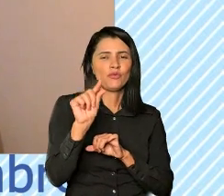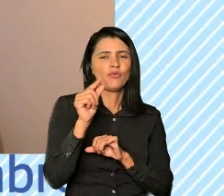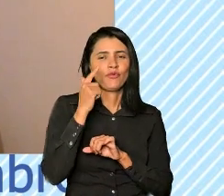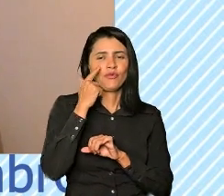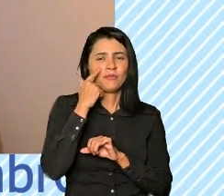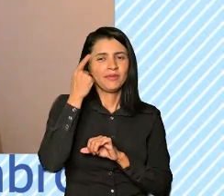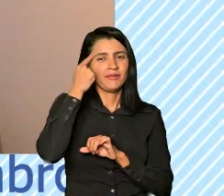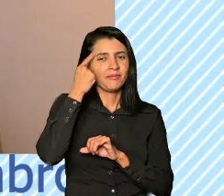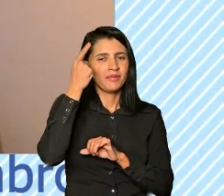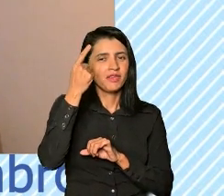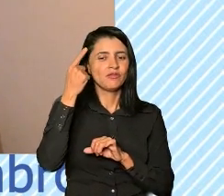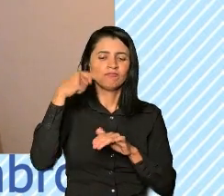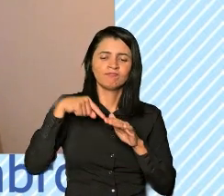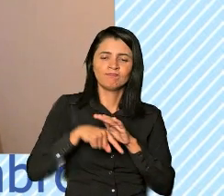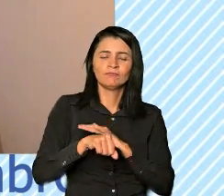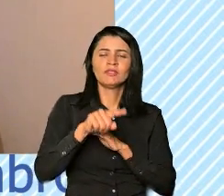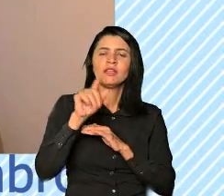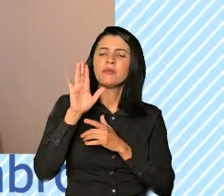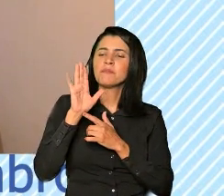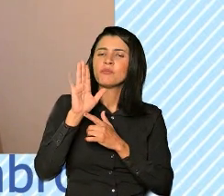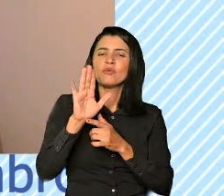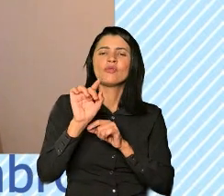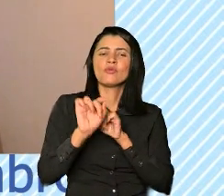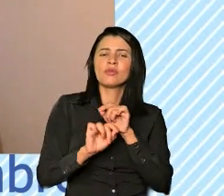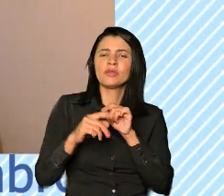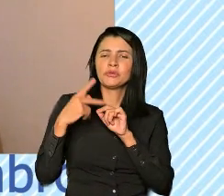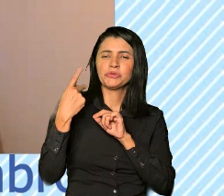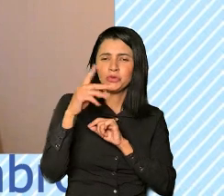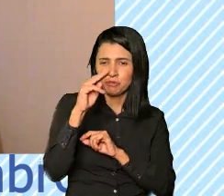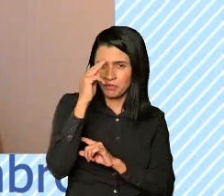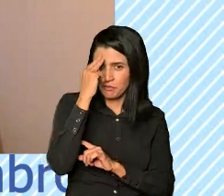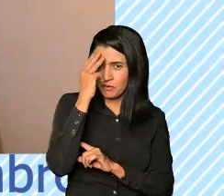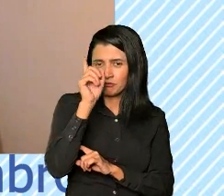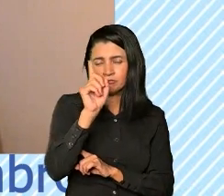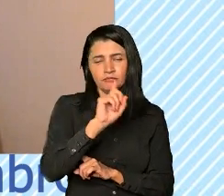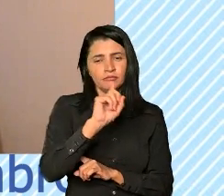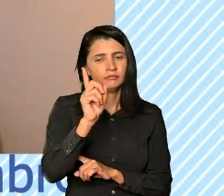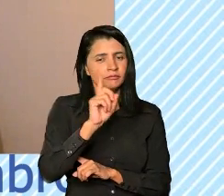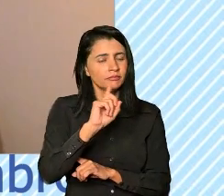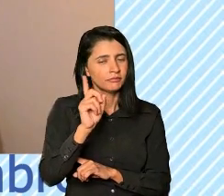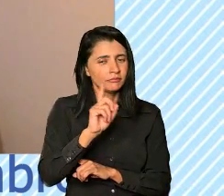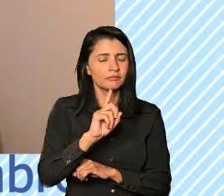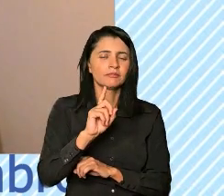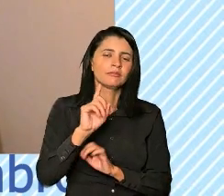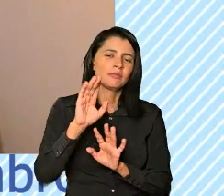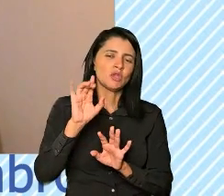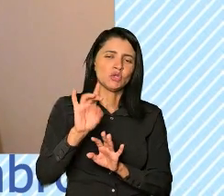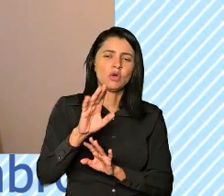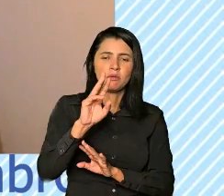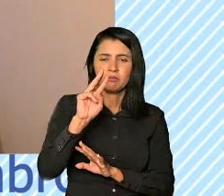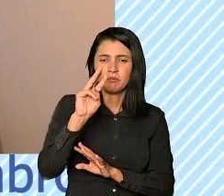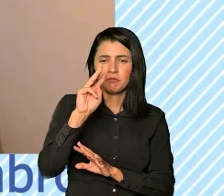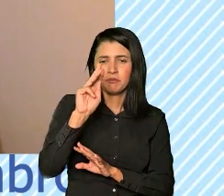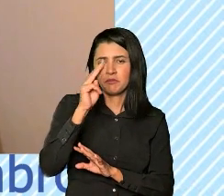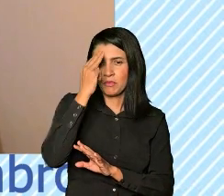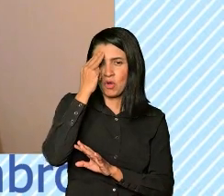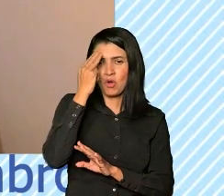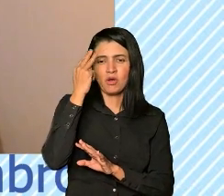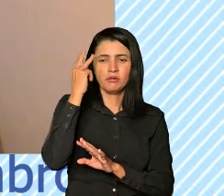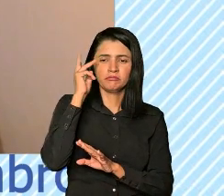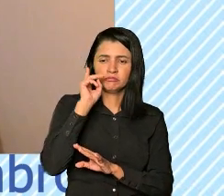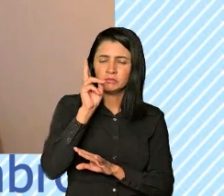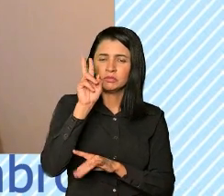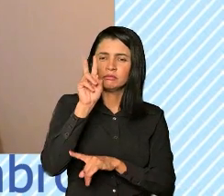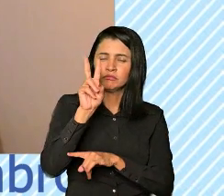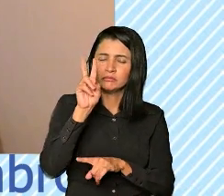né? Ele ressalta a questão não apenas da memória, né, é o que preserva, que é preservado